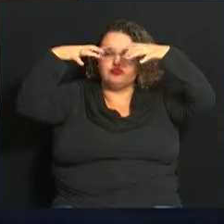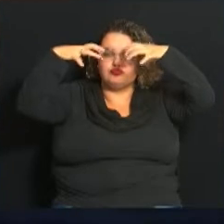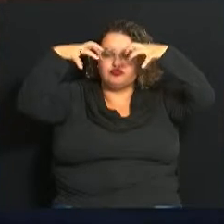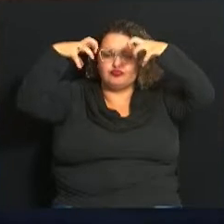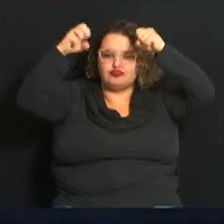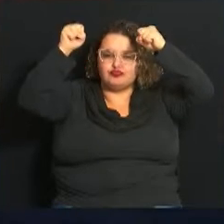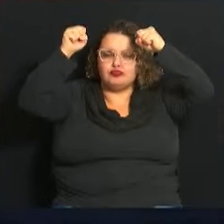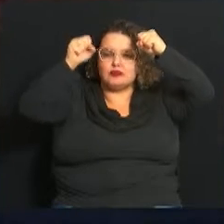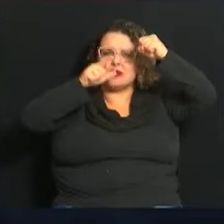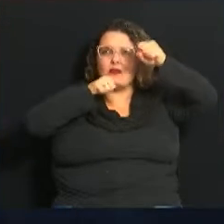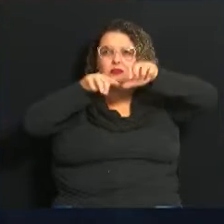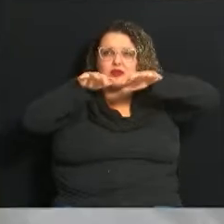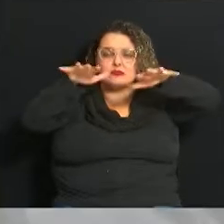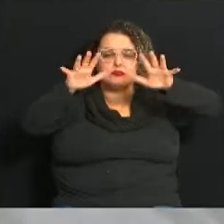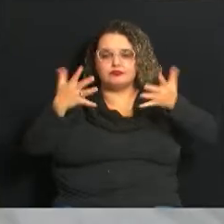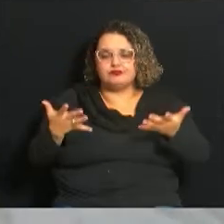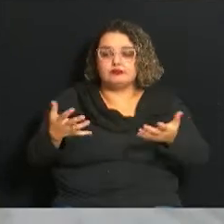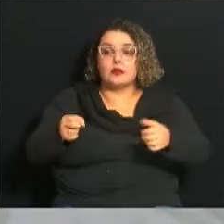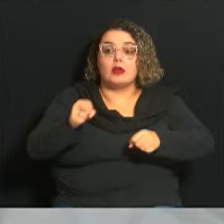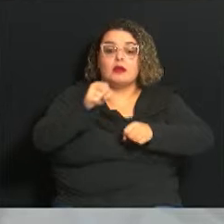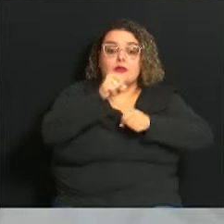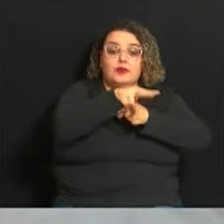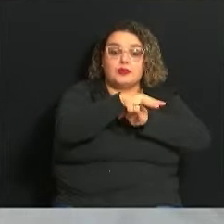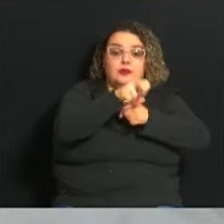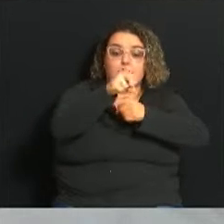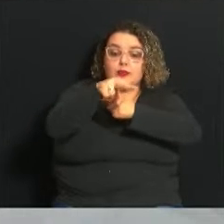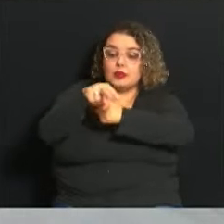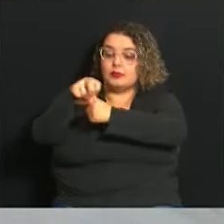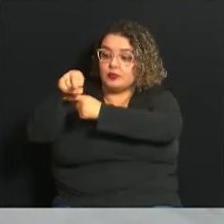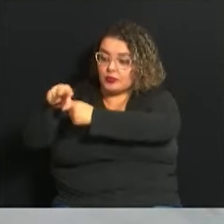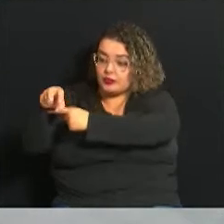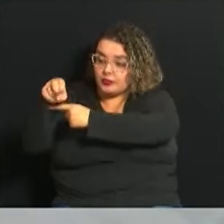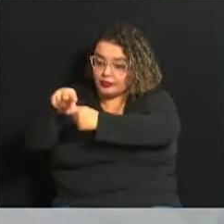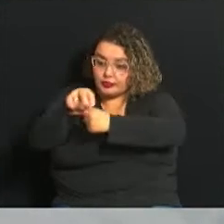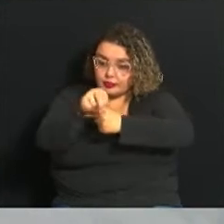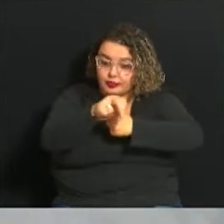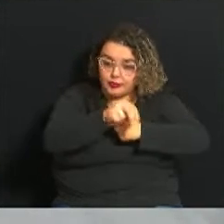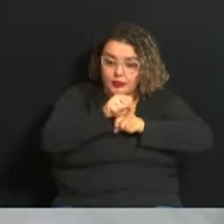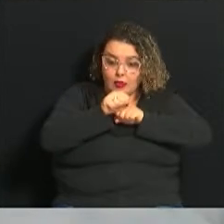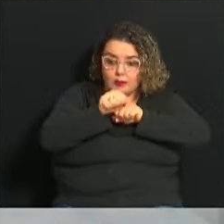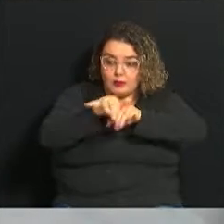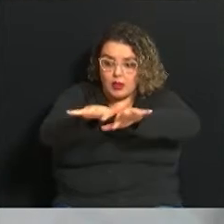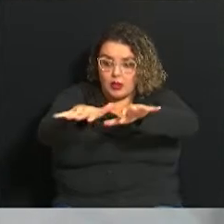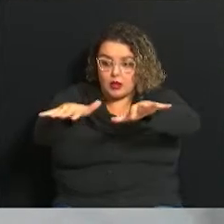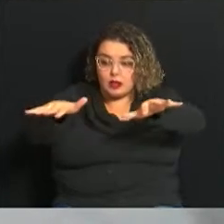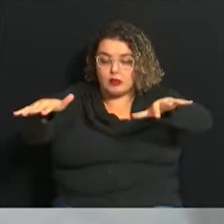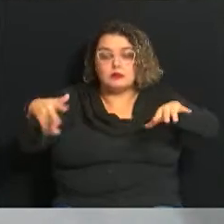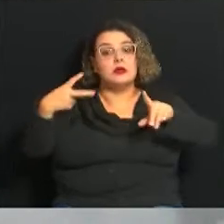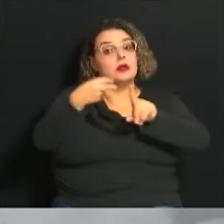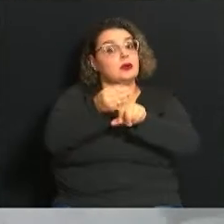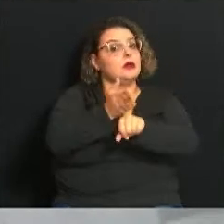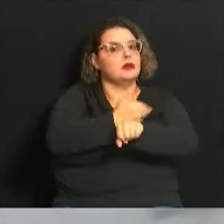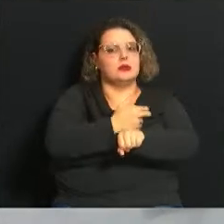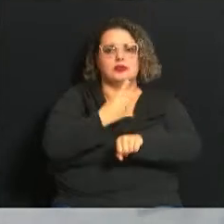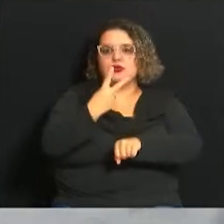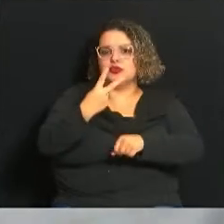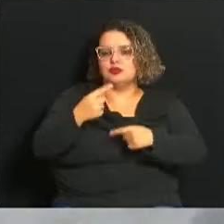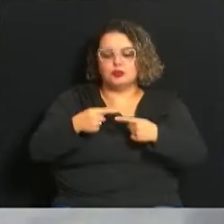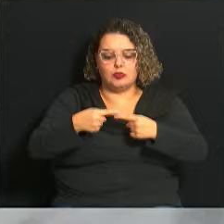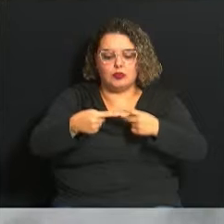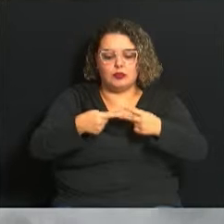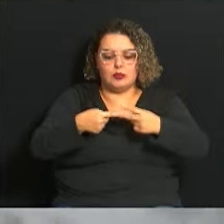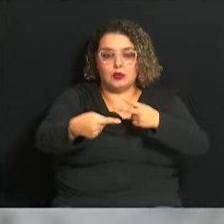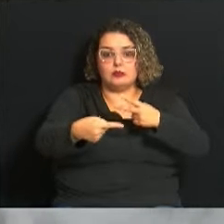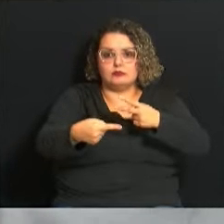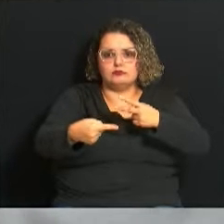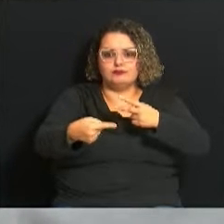vírus, a circulação viral, e é importante que as pessoas tomem a vacina o quanto antes, porque ela leva aí de 2 a 3 semanas para atingir o